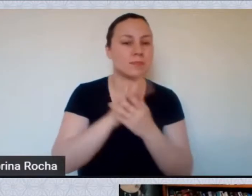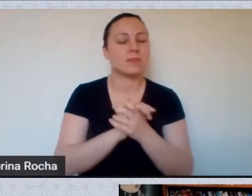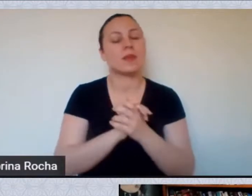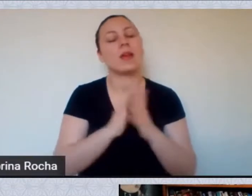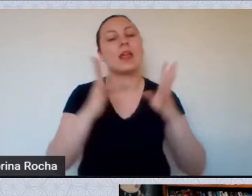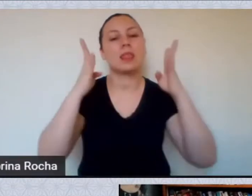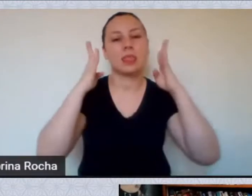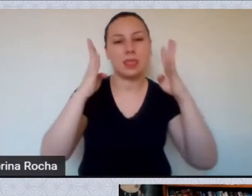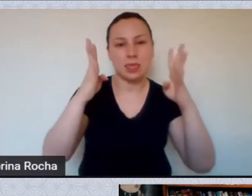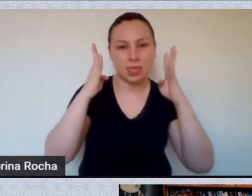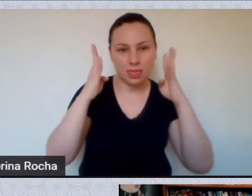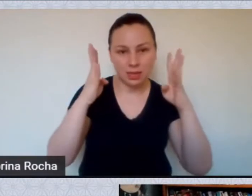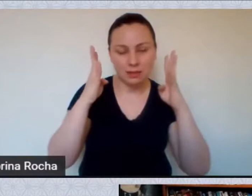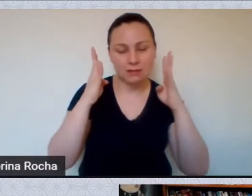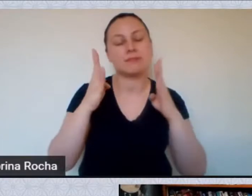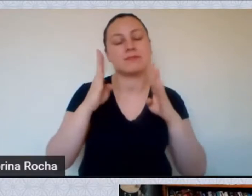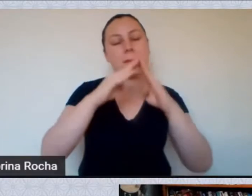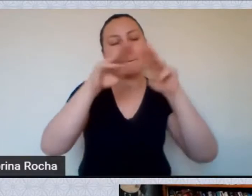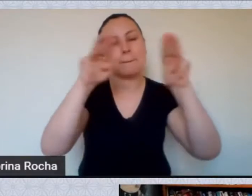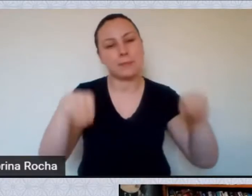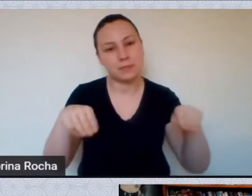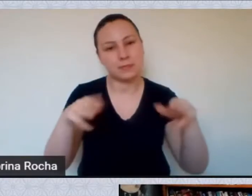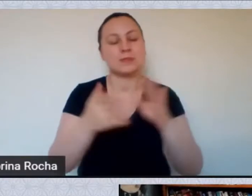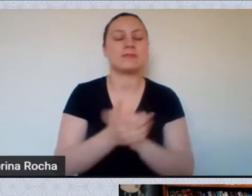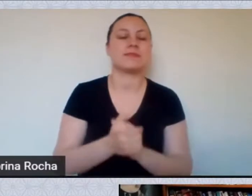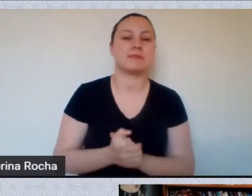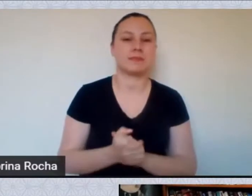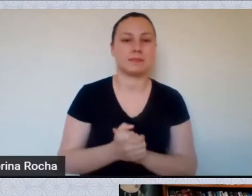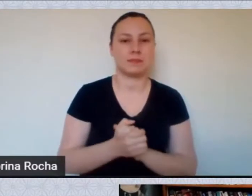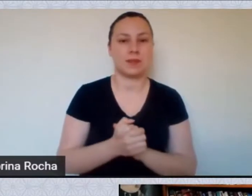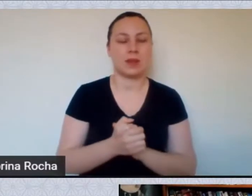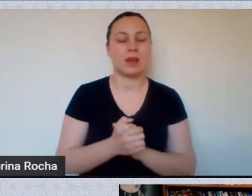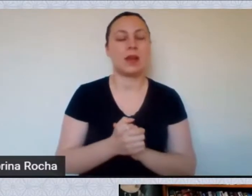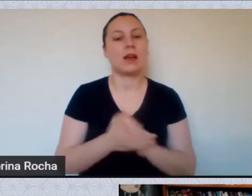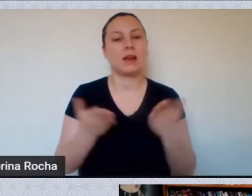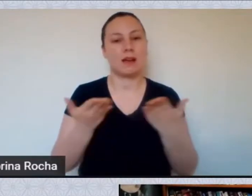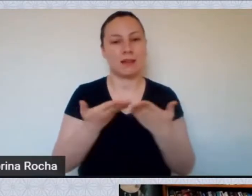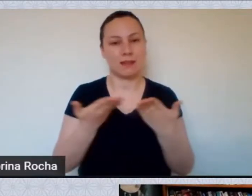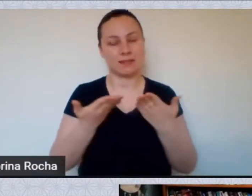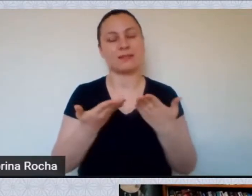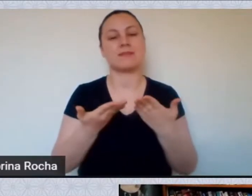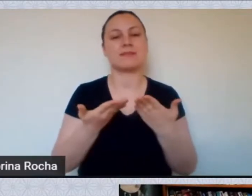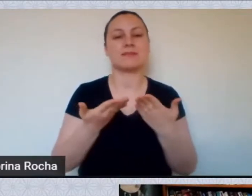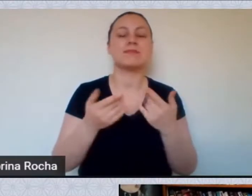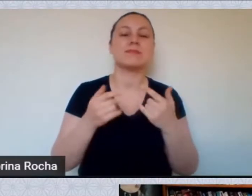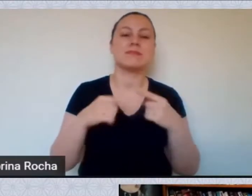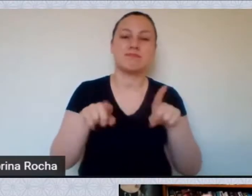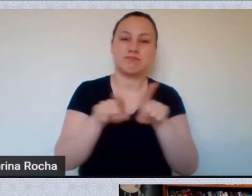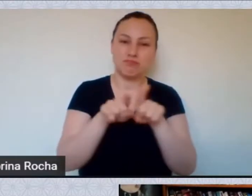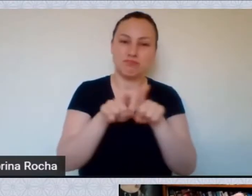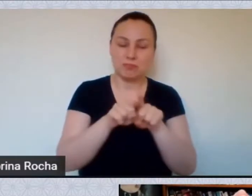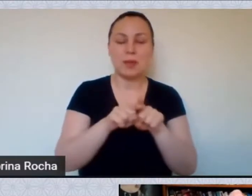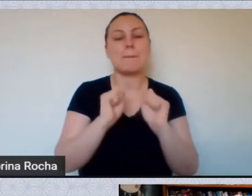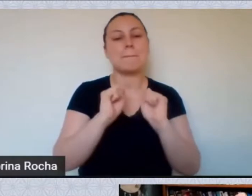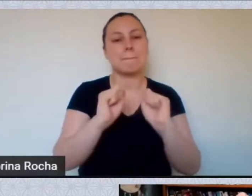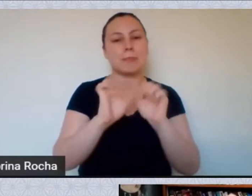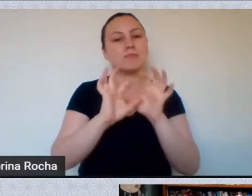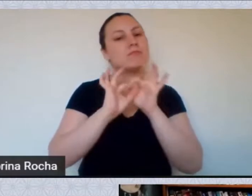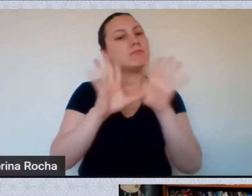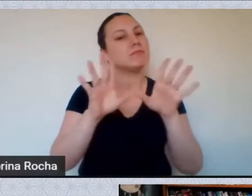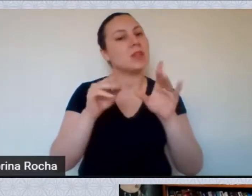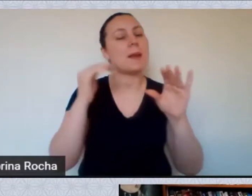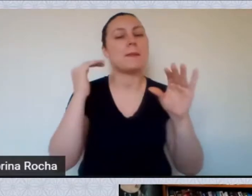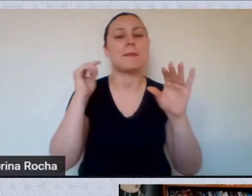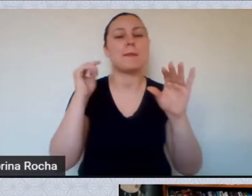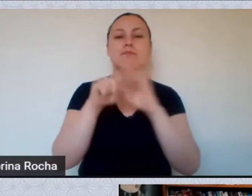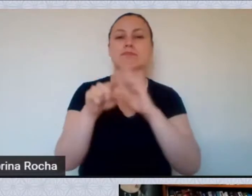Circuito Liberdade. Lembrando, pessoal, que esse nosso chat aqui é aberto também à participação de vocês, com seus